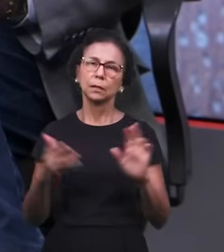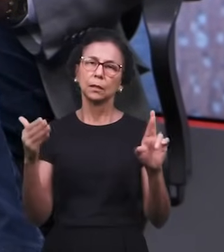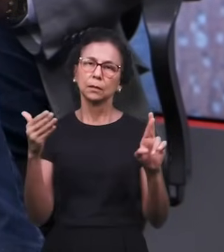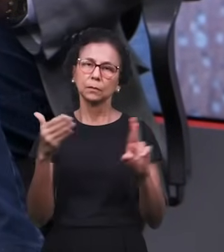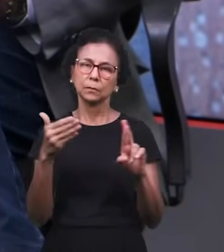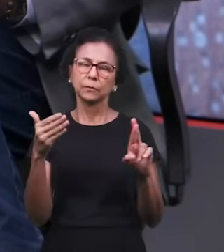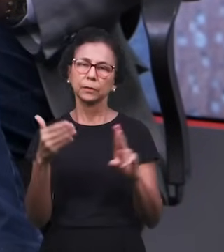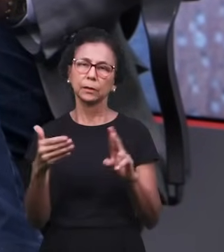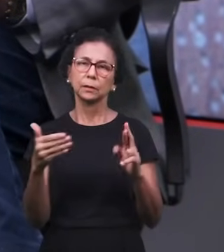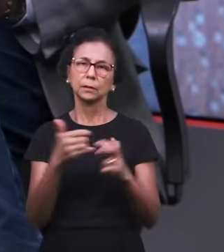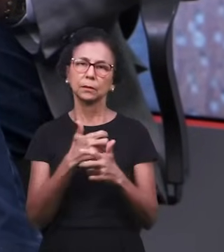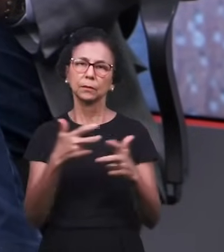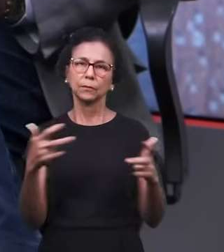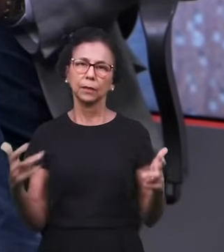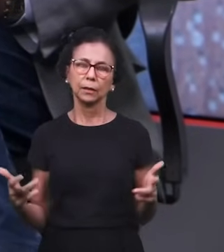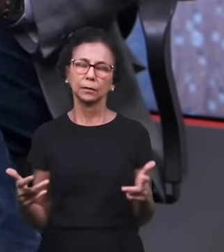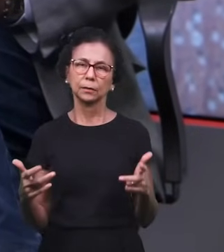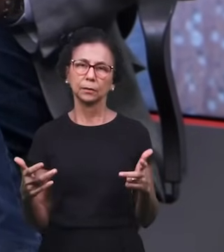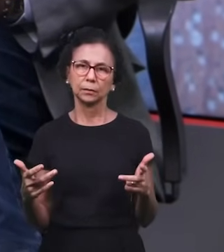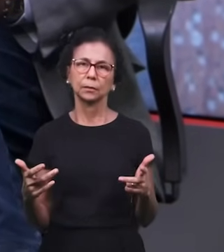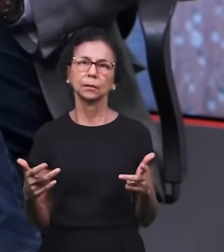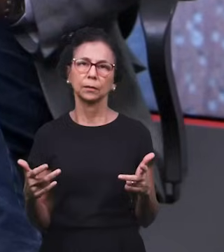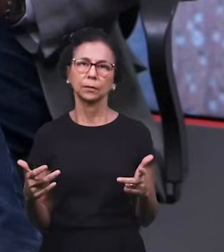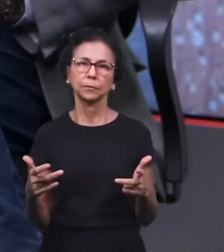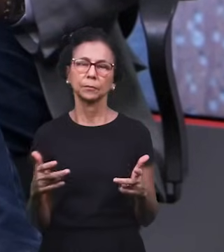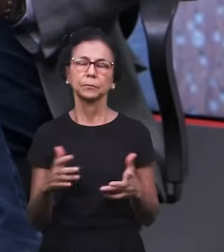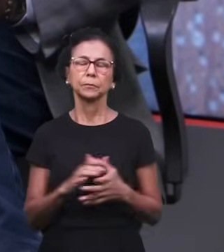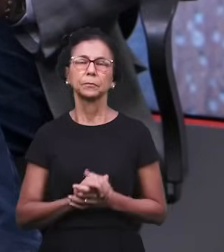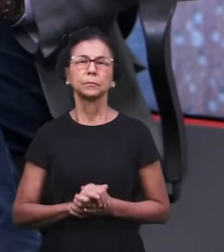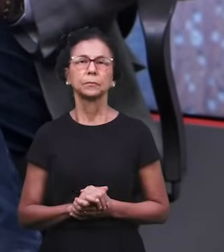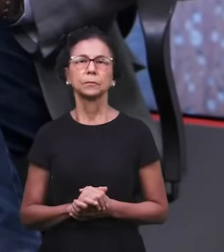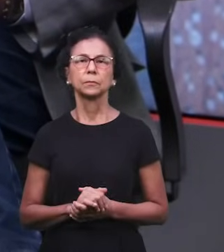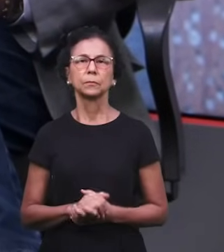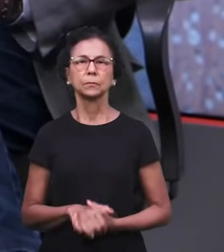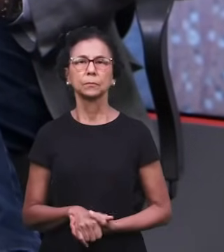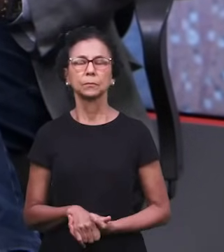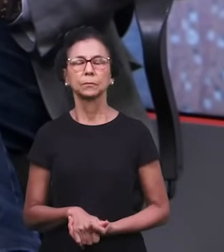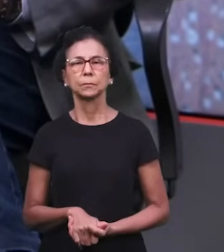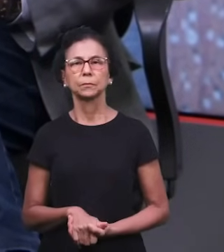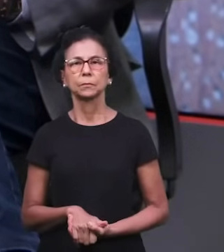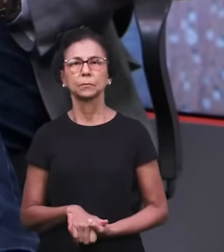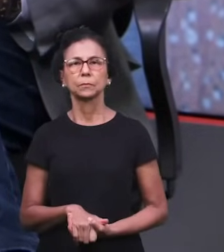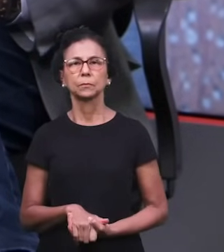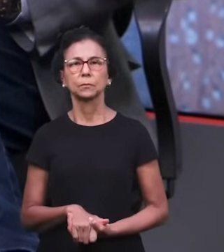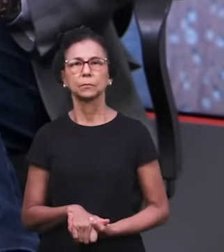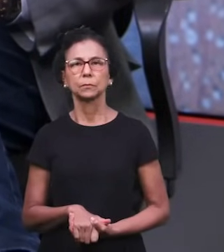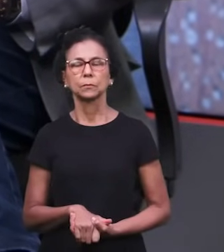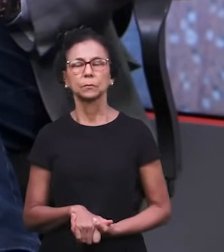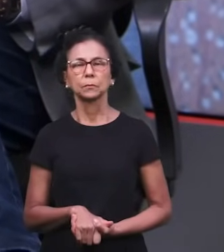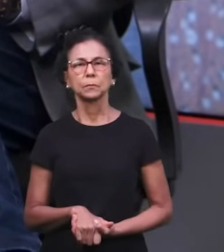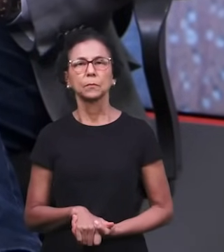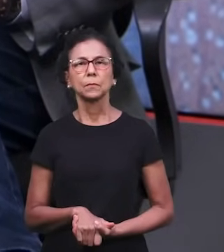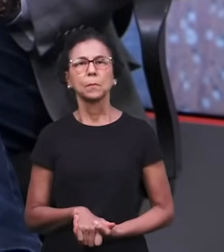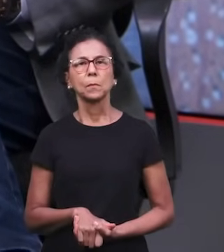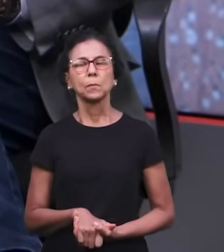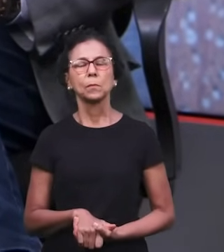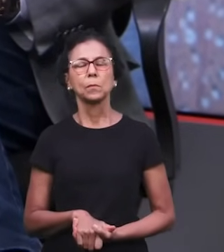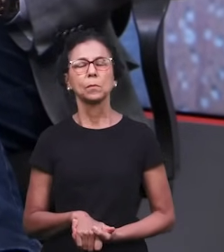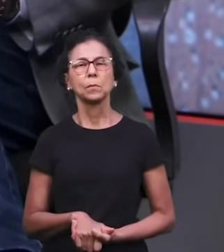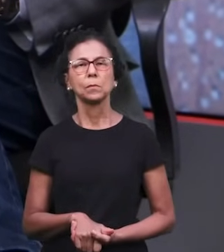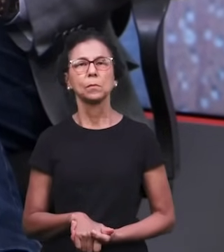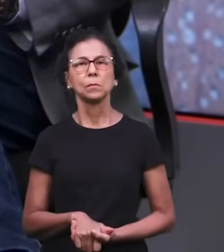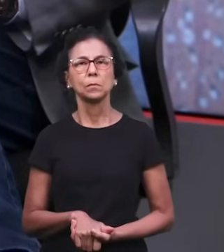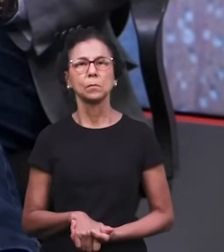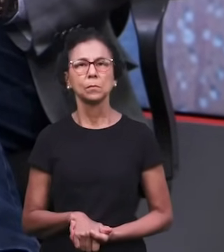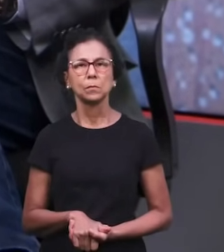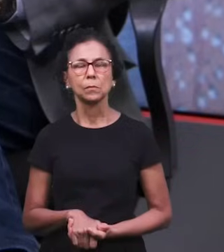né, quando ele acontece, você tem ali um grupo pequeno ali,